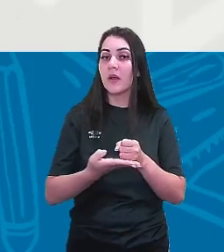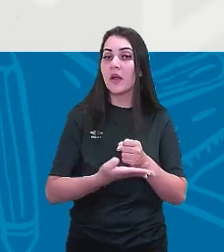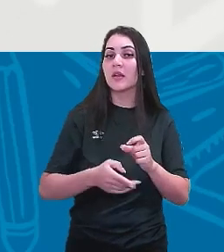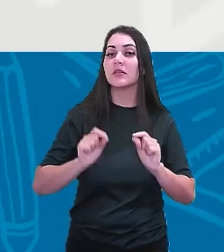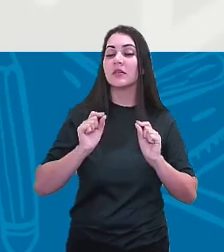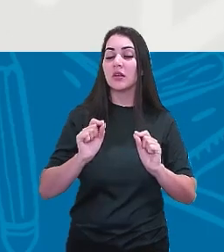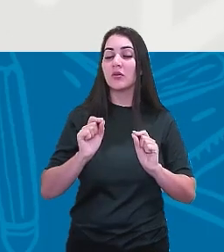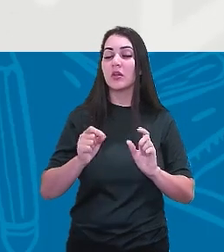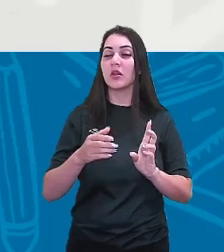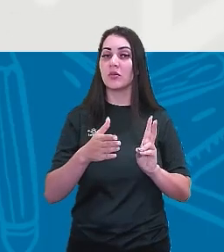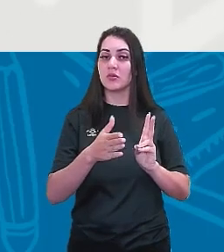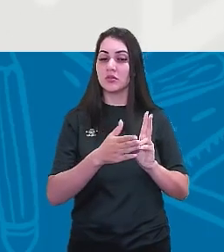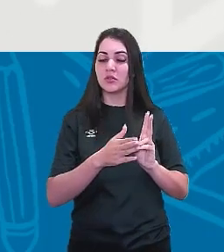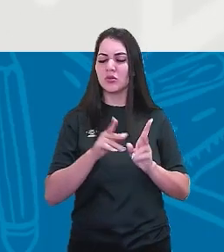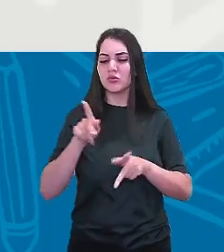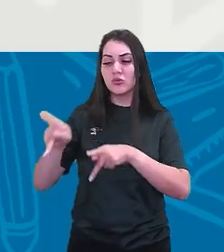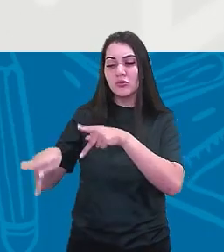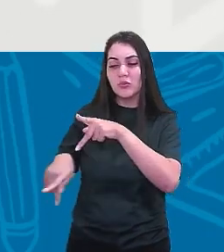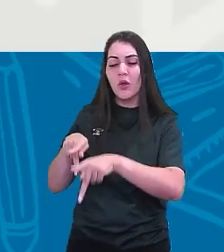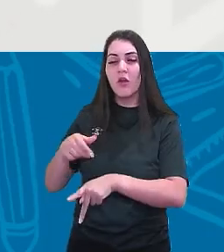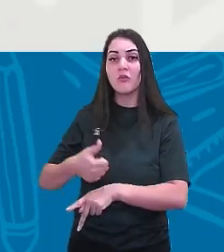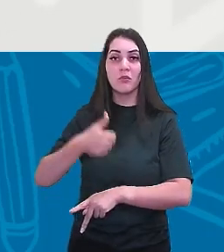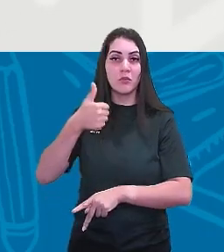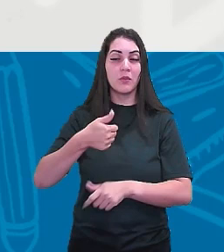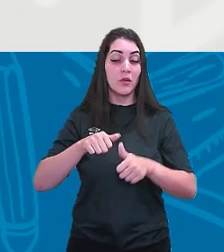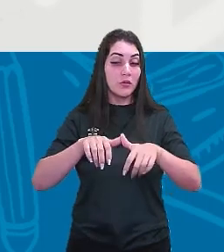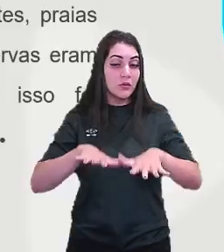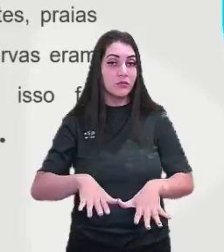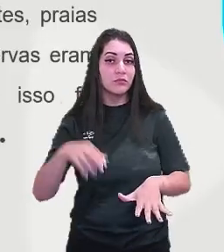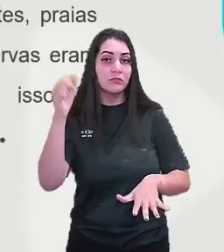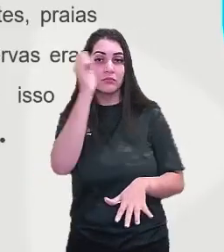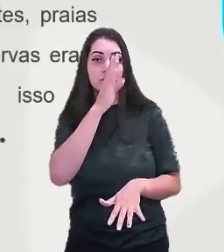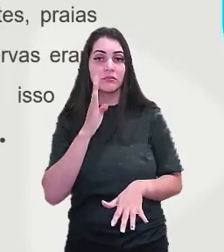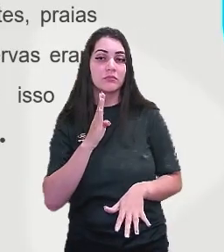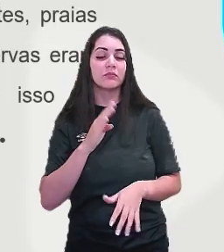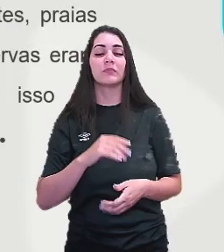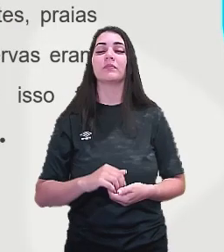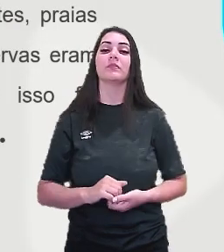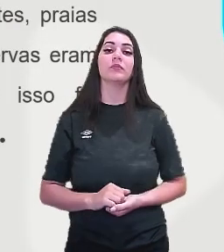povos habitantes que estavam no Brasil.